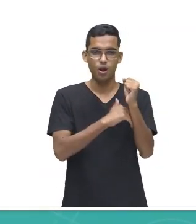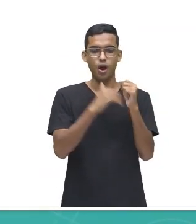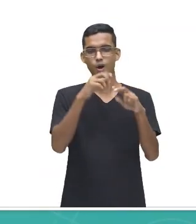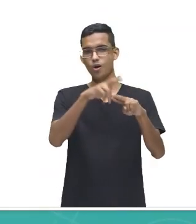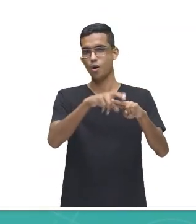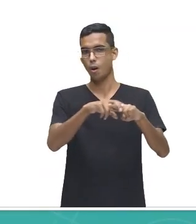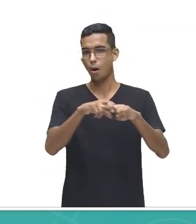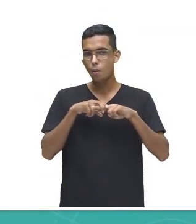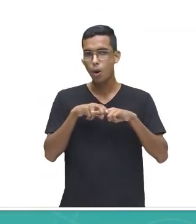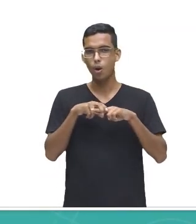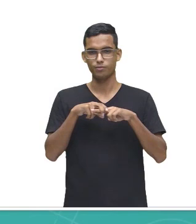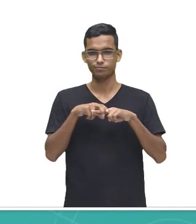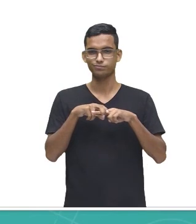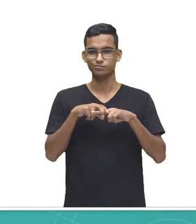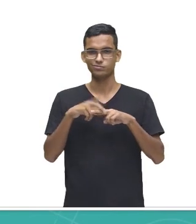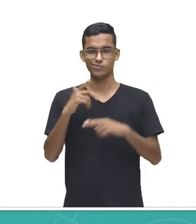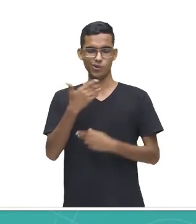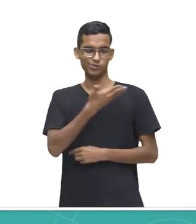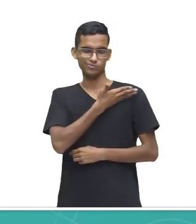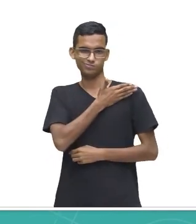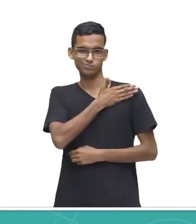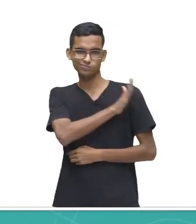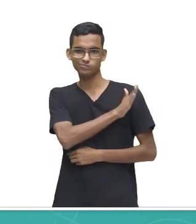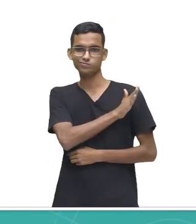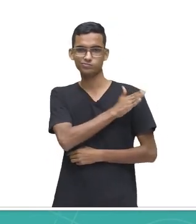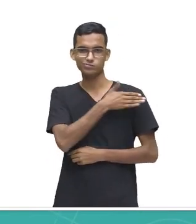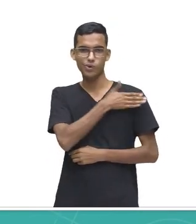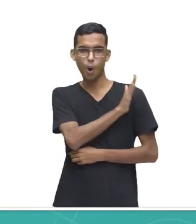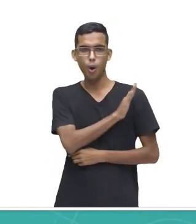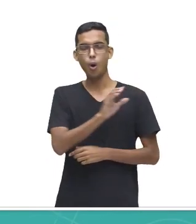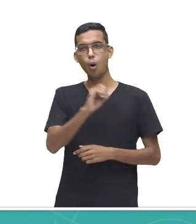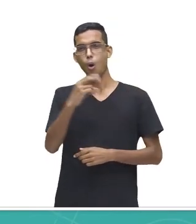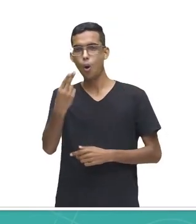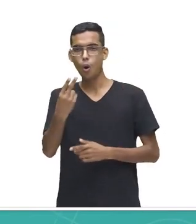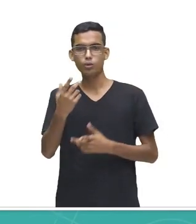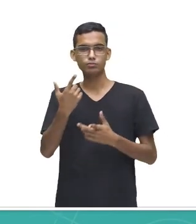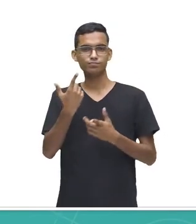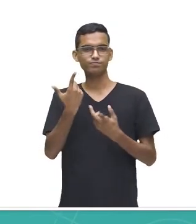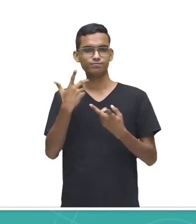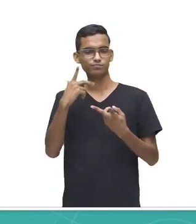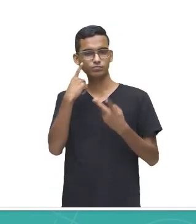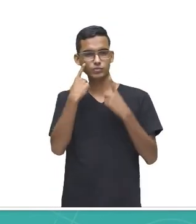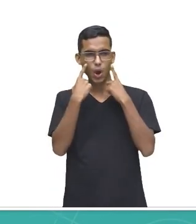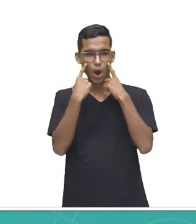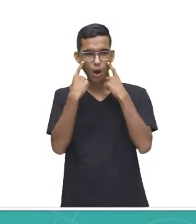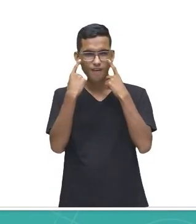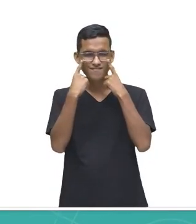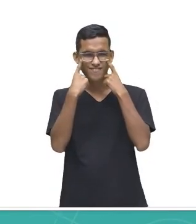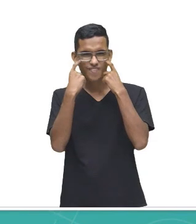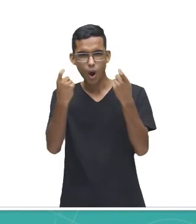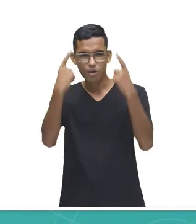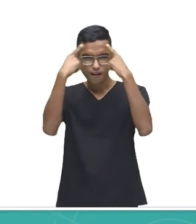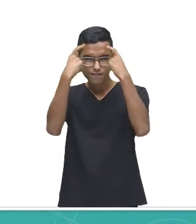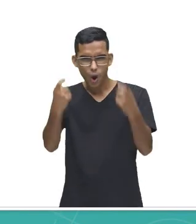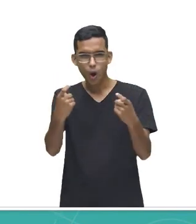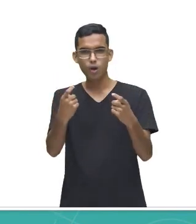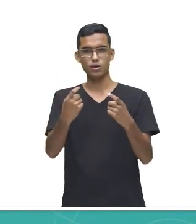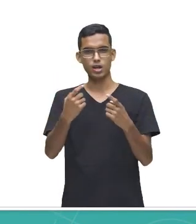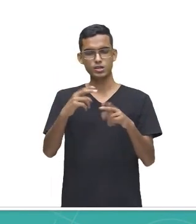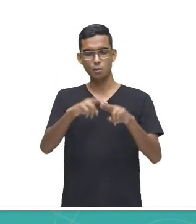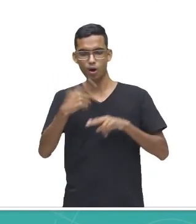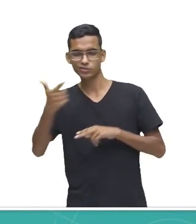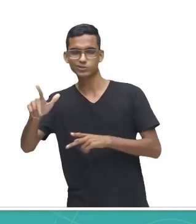causa do preconceito, da agressão, do fundamentalismo de outras religiões, certo?